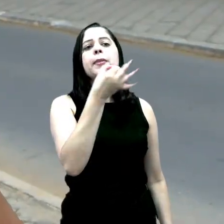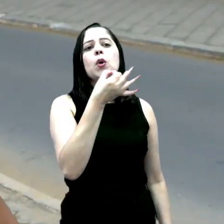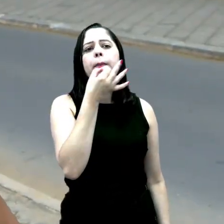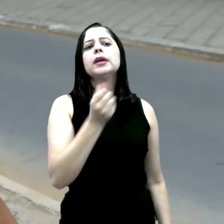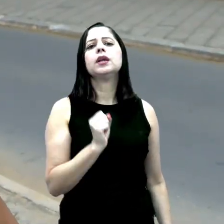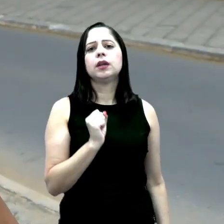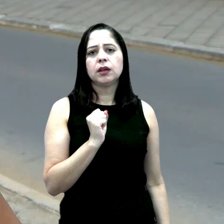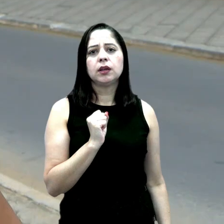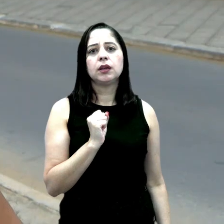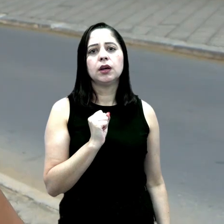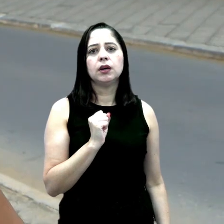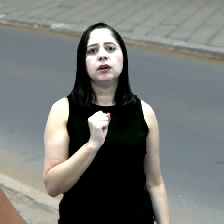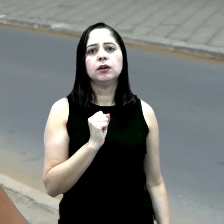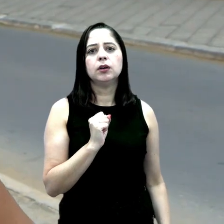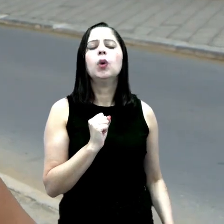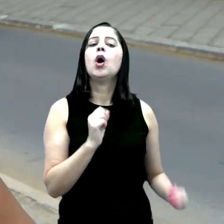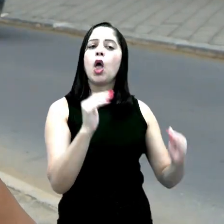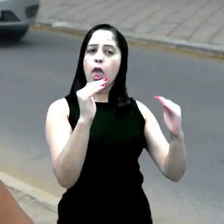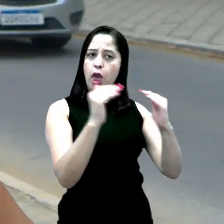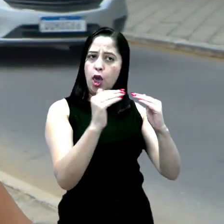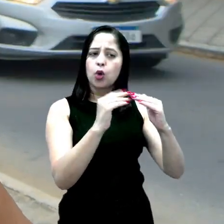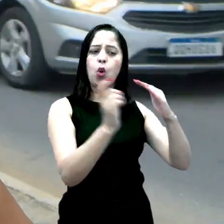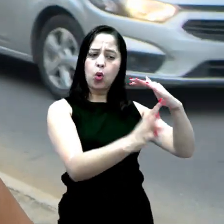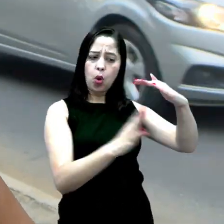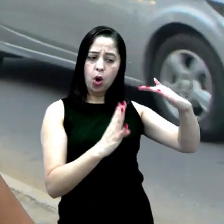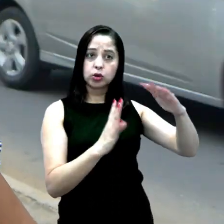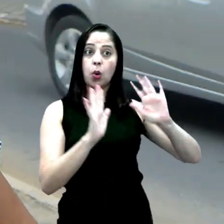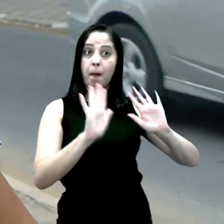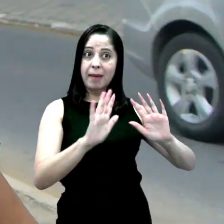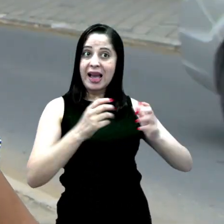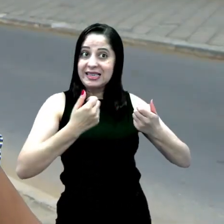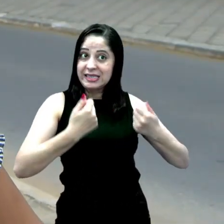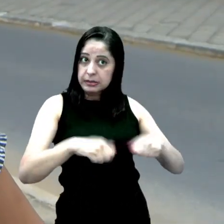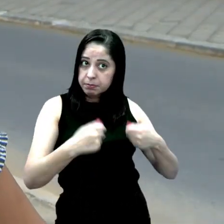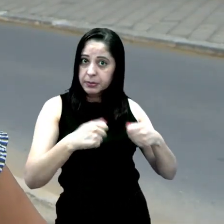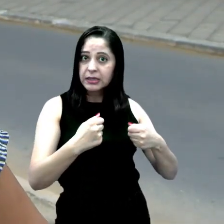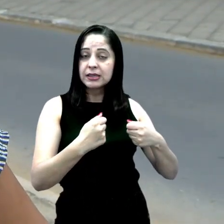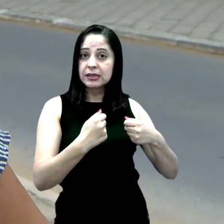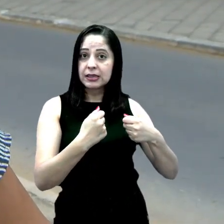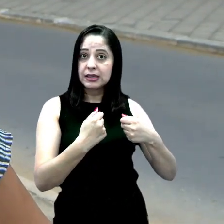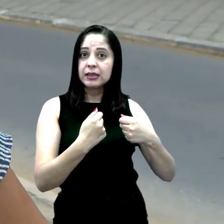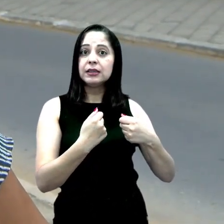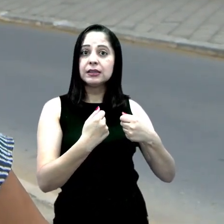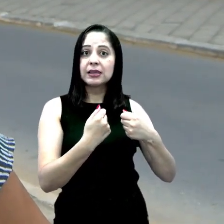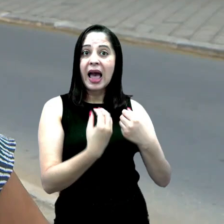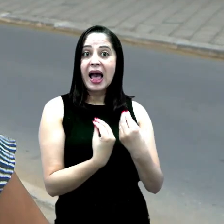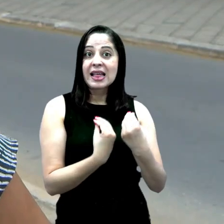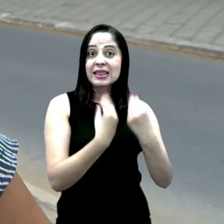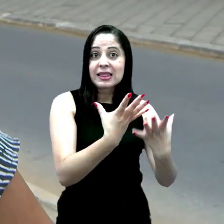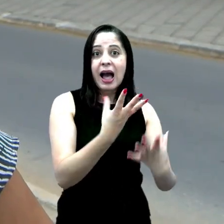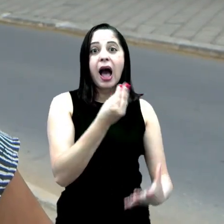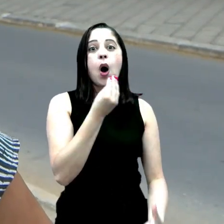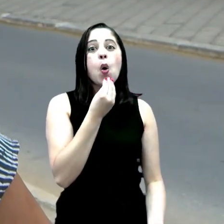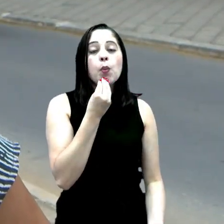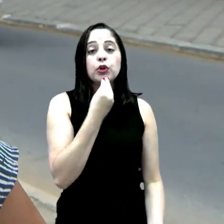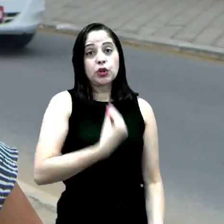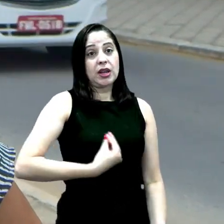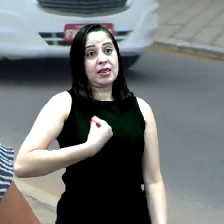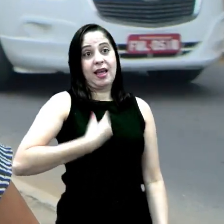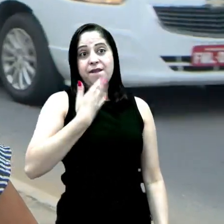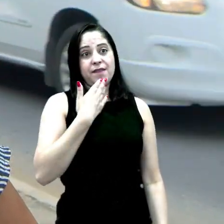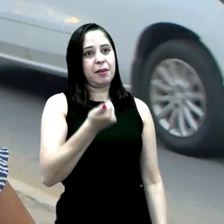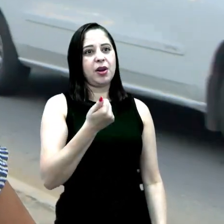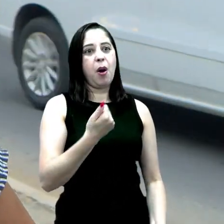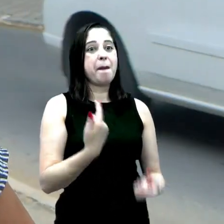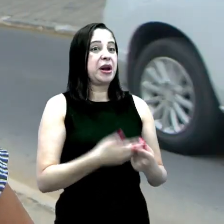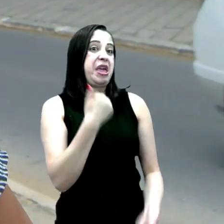ser a favor, mas tem que ter uma infraestrutura para essas pessoas, para elas ter um meio de vida digno, né? Porque não